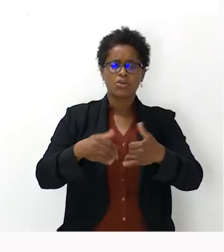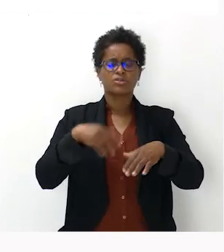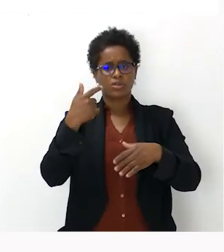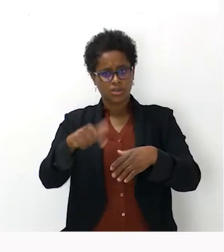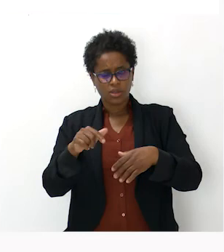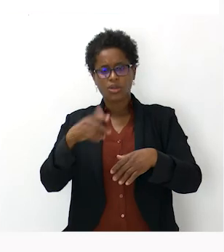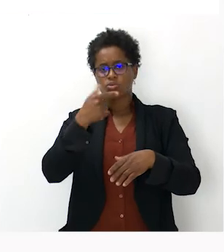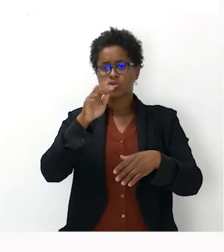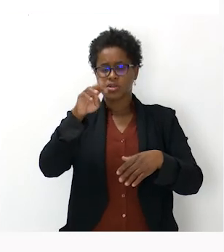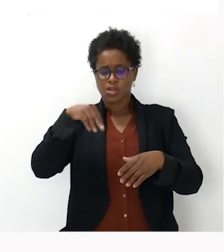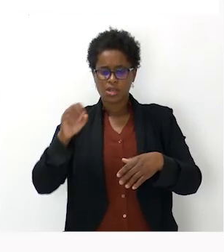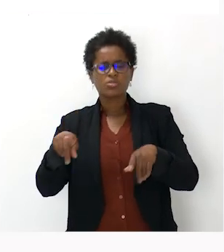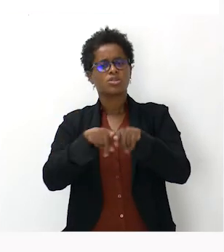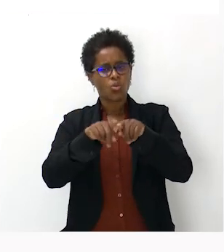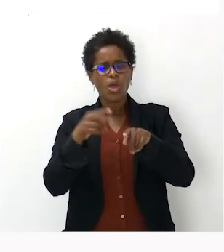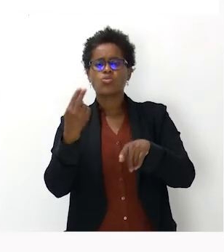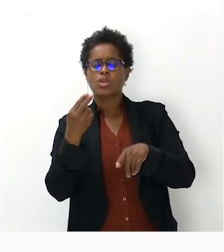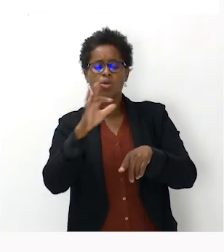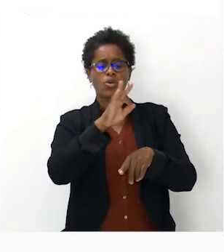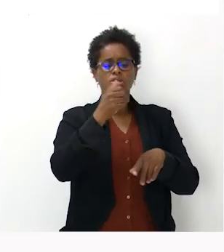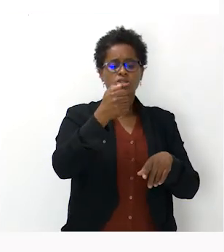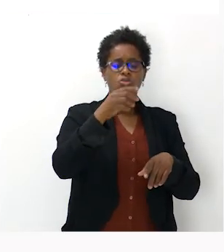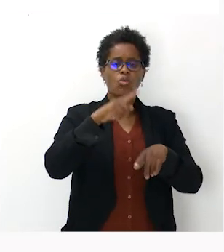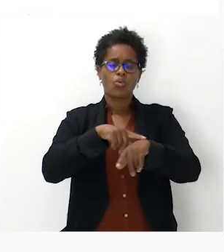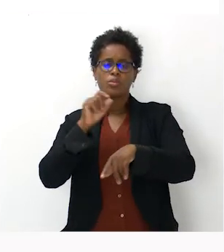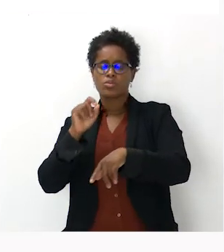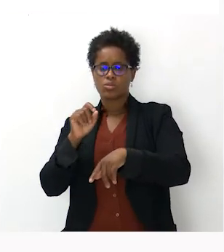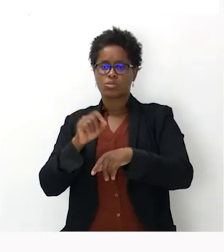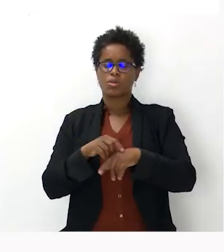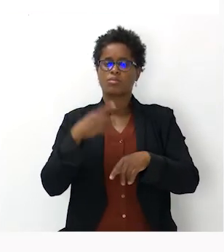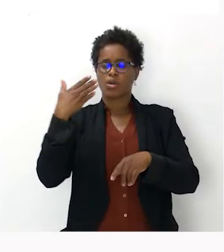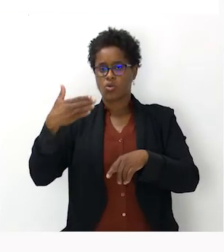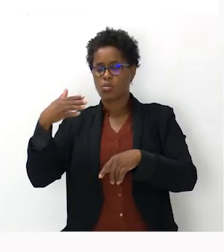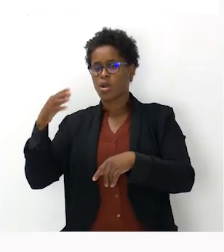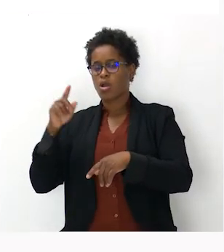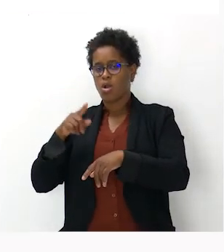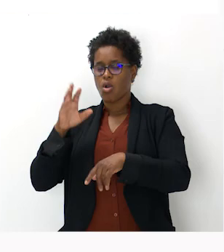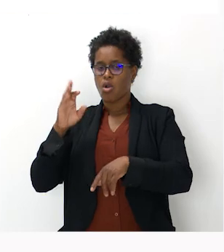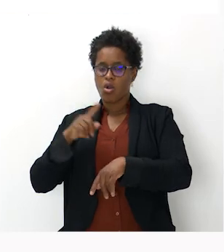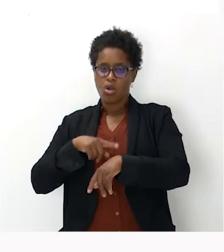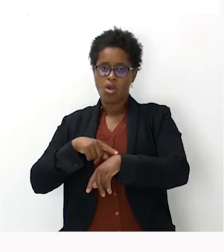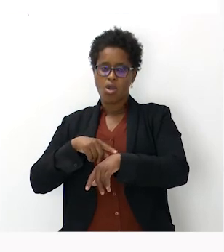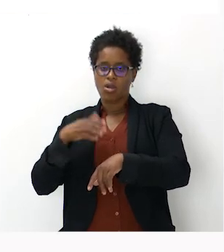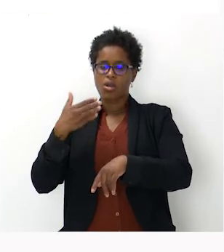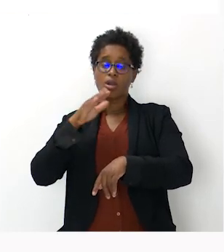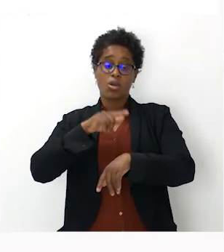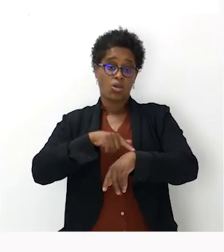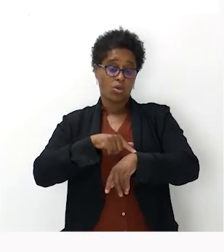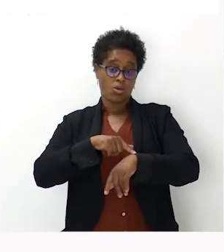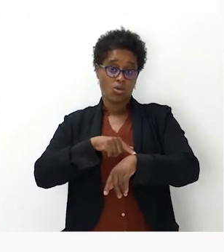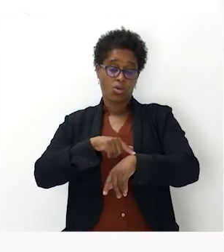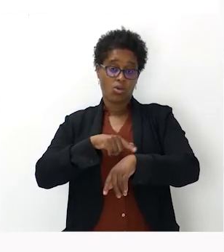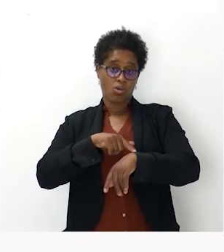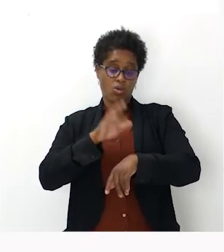na mesma unidade. 45 minutos para 1 hora, ou seja, terão que converter hora